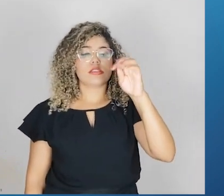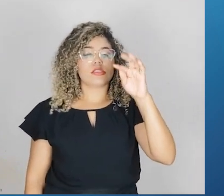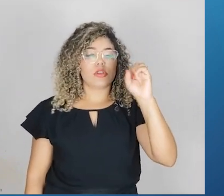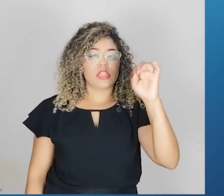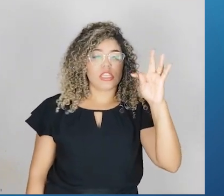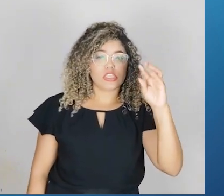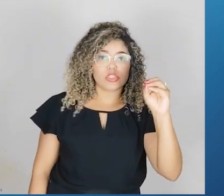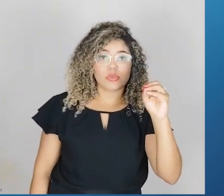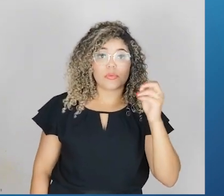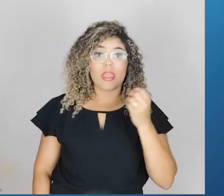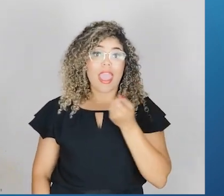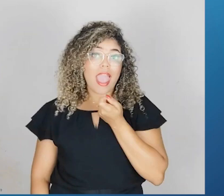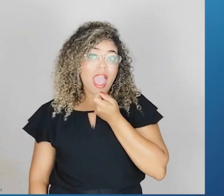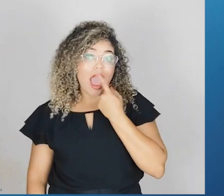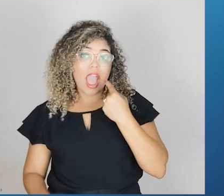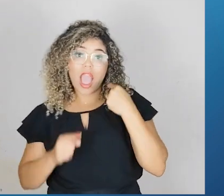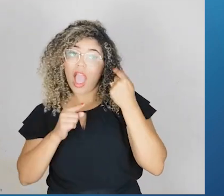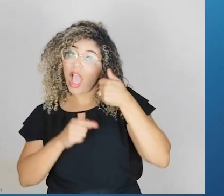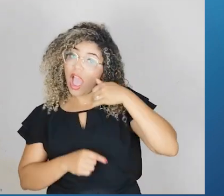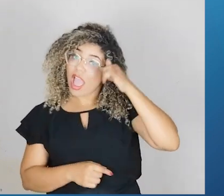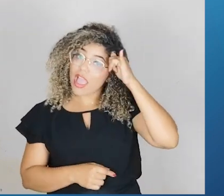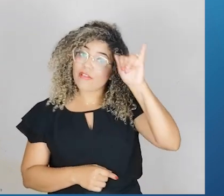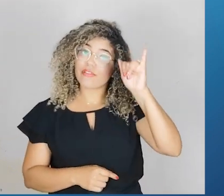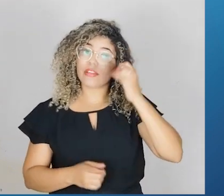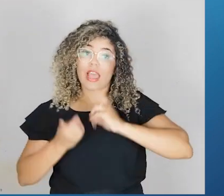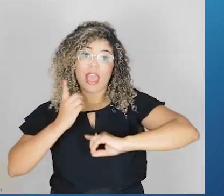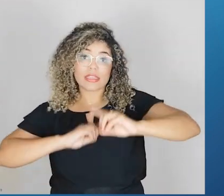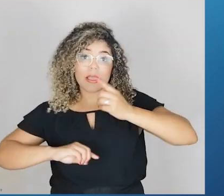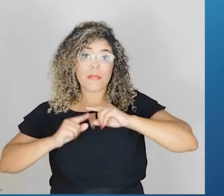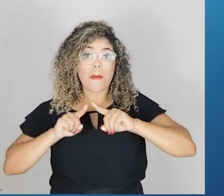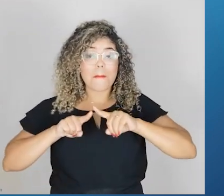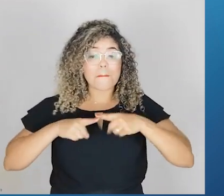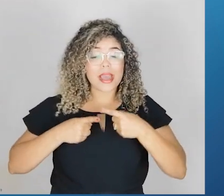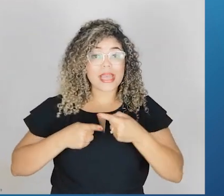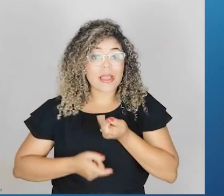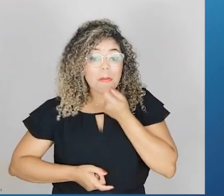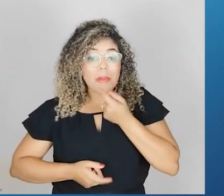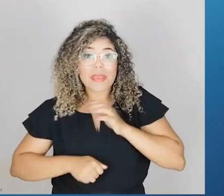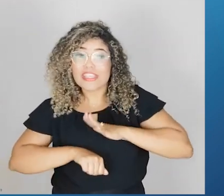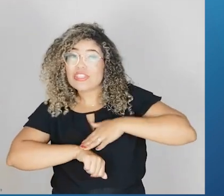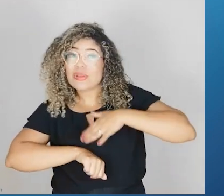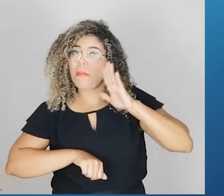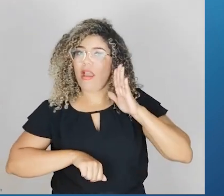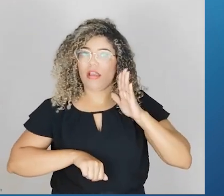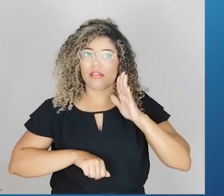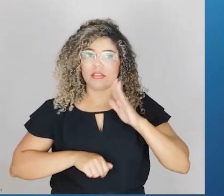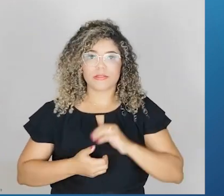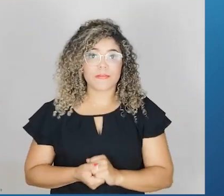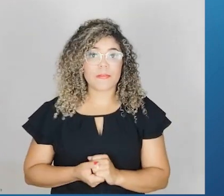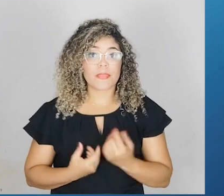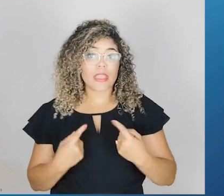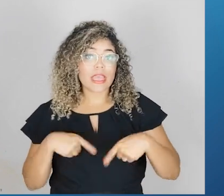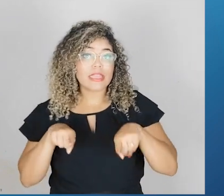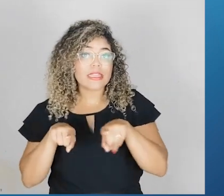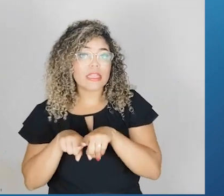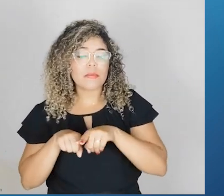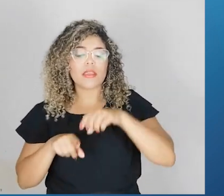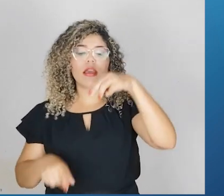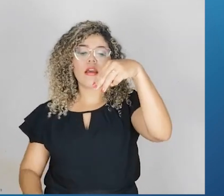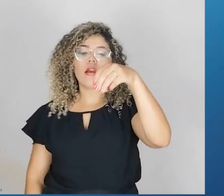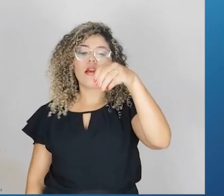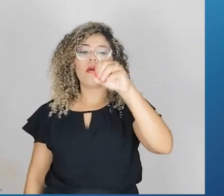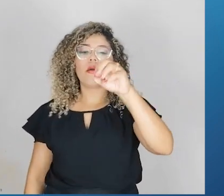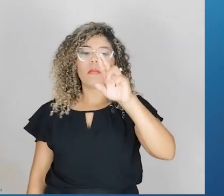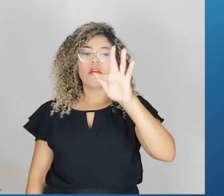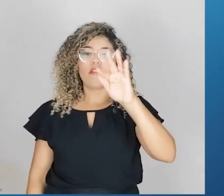antidepressivos. Os antidepressivos, falando aqui, quando são usados em doses não recomendadas pelos médicos. E também a morfina.